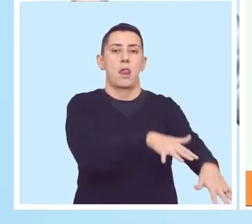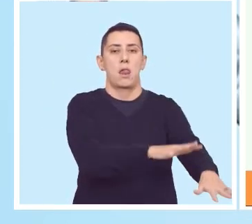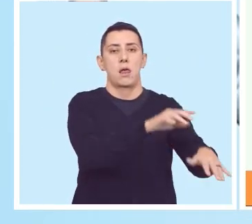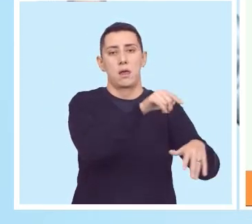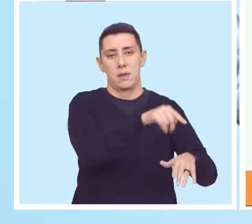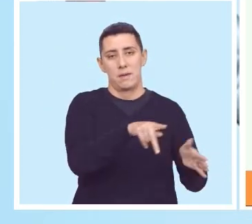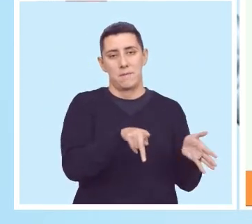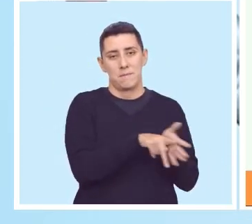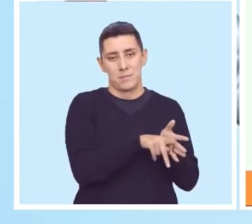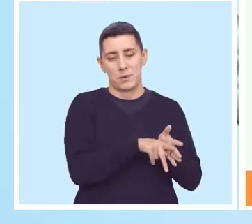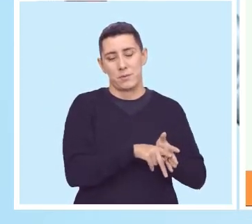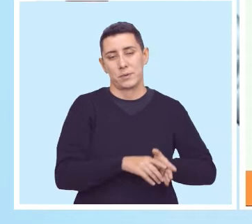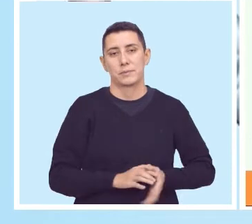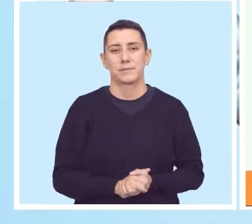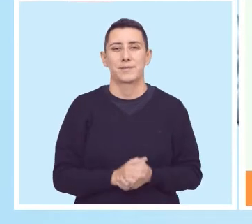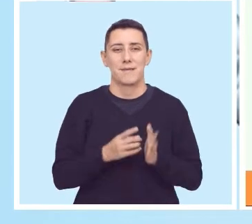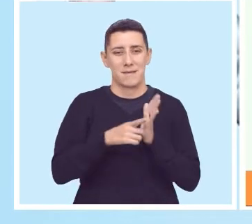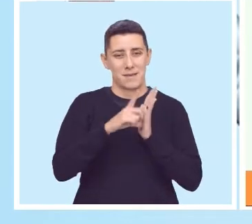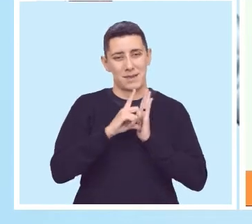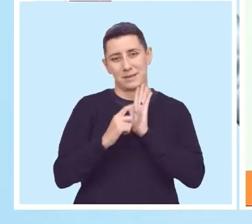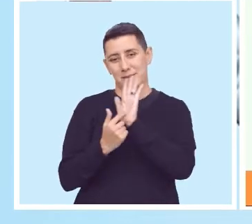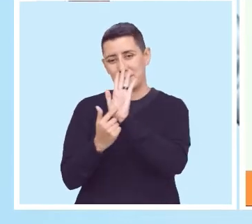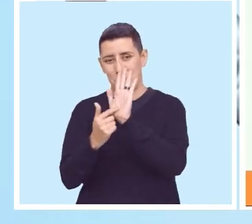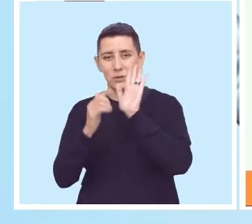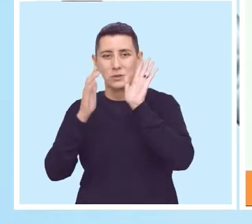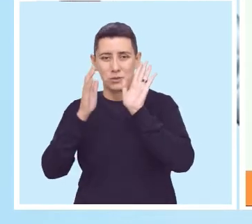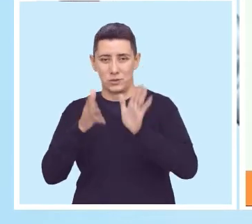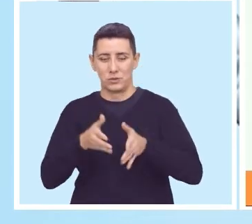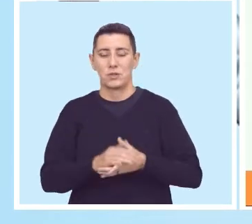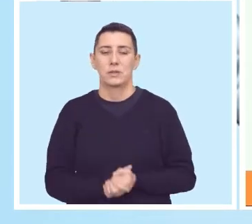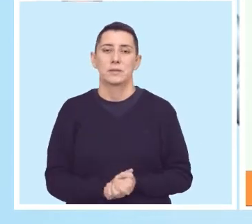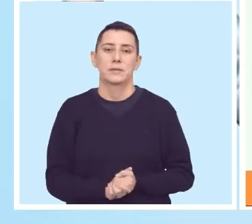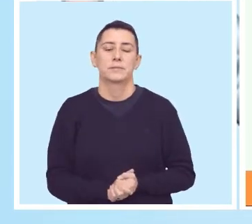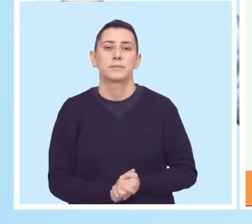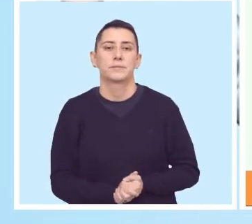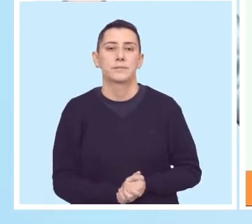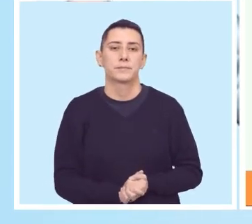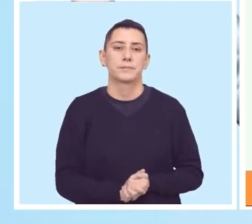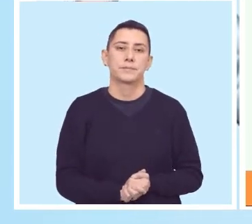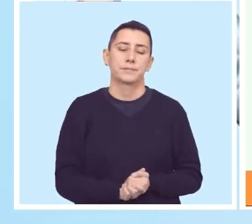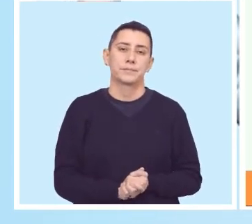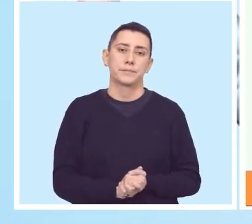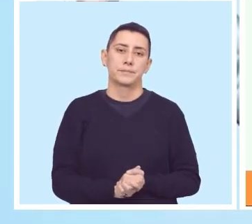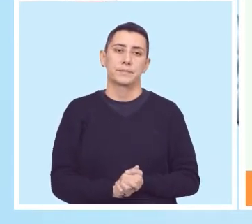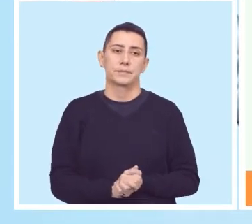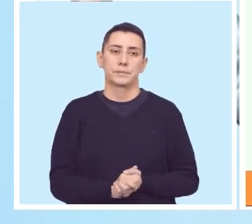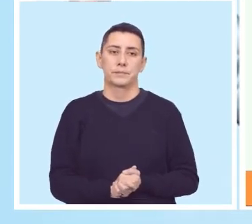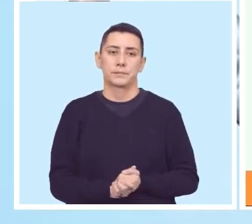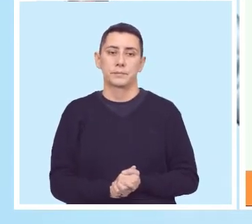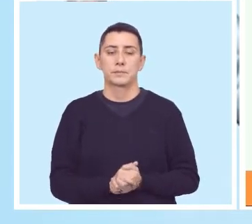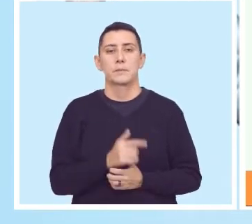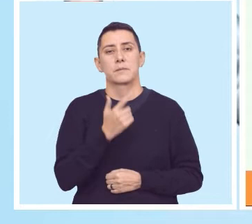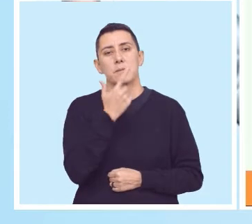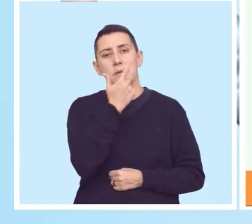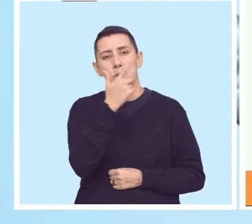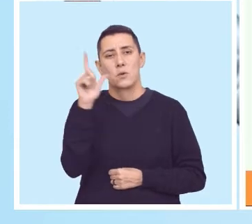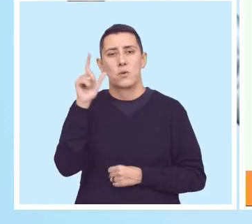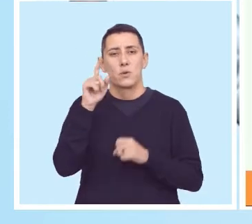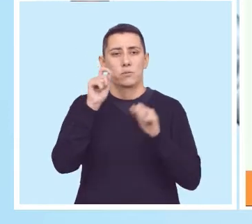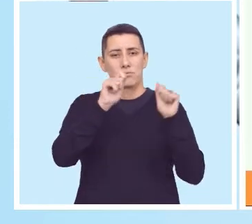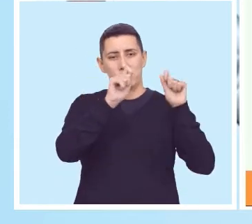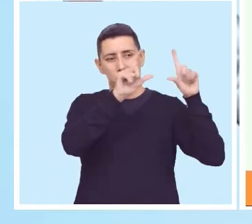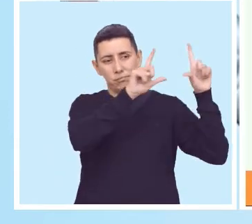bacia, bacia do Educandos, que nós conhecemos aqui, que já é a entrada para o Rio Negro. Tá? E nesse último gráfico aqui, pessoal,